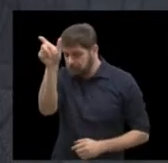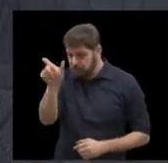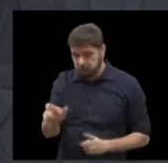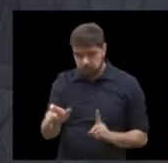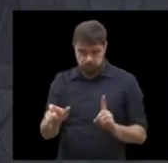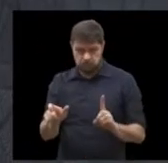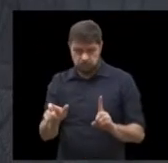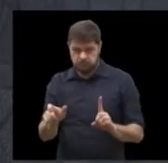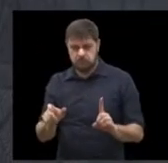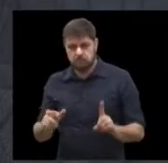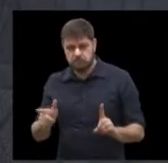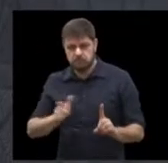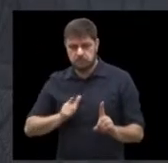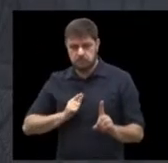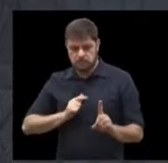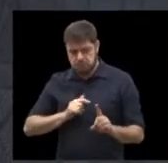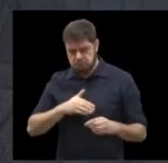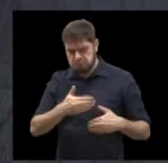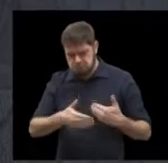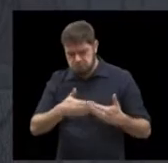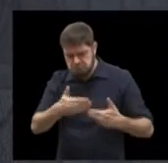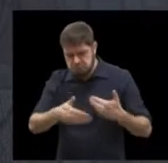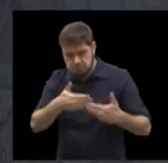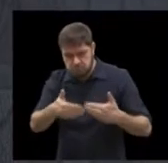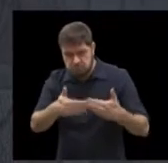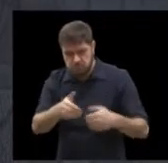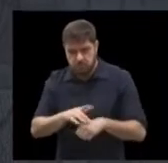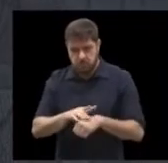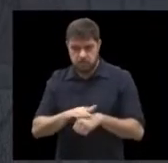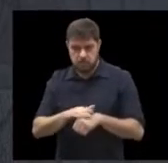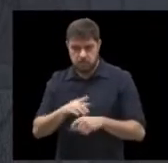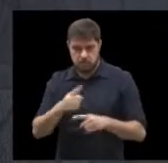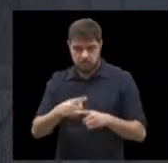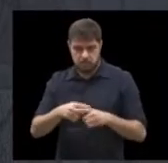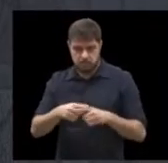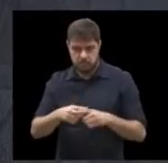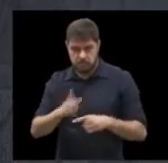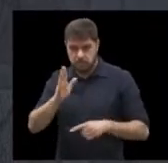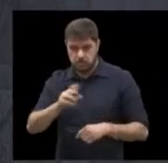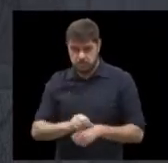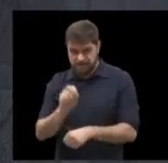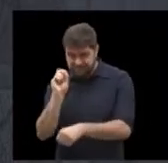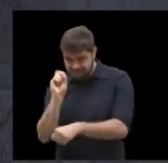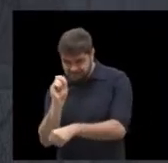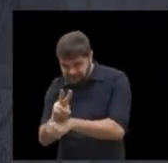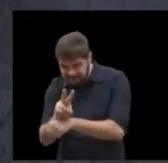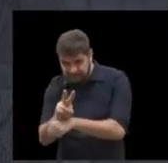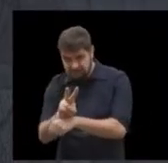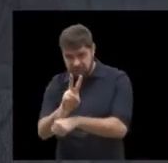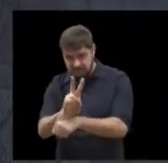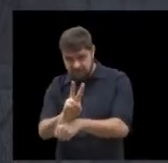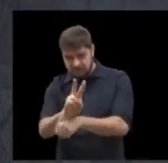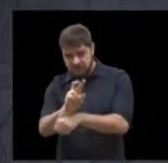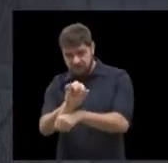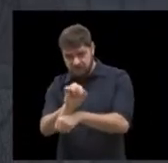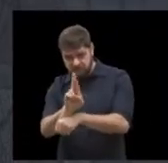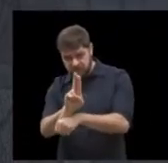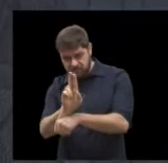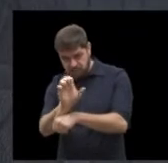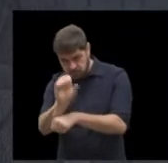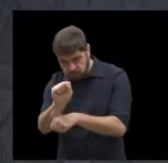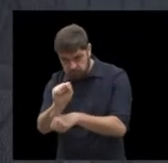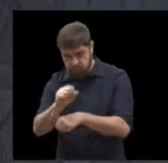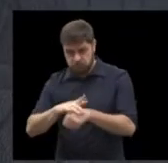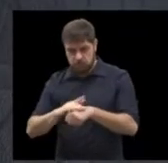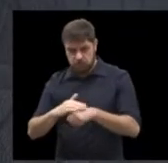pode começar a desenvolver essa doença frente às infecções virais que tem, essa queda de imunidade e tal. Cada